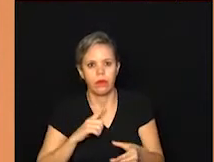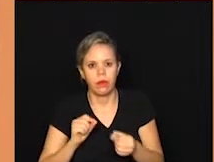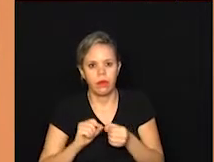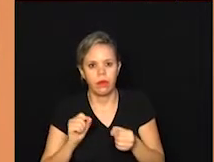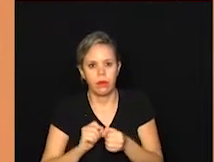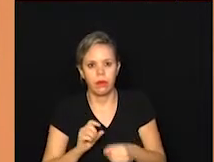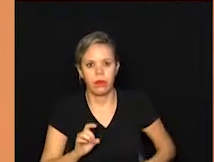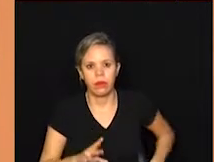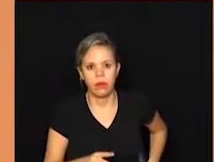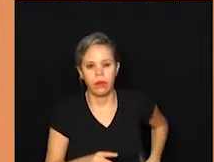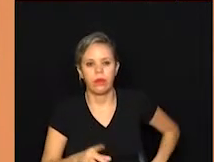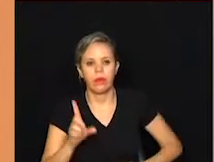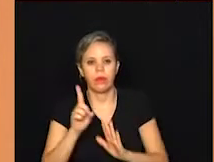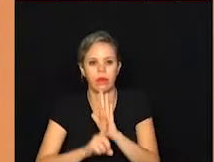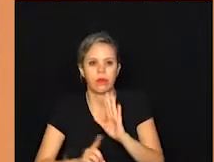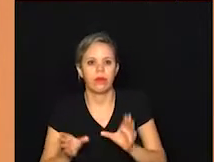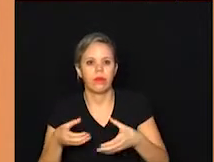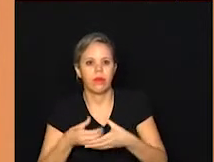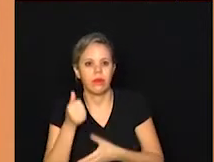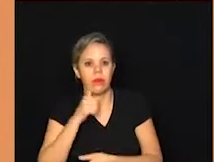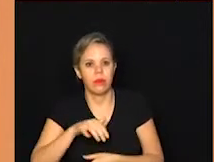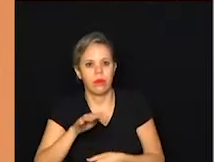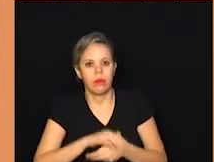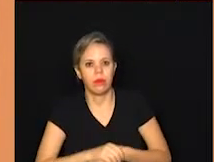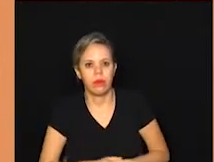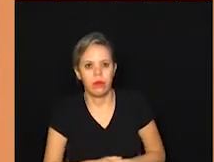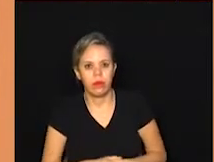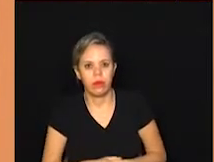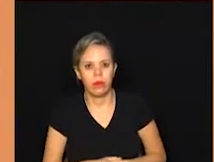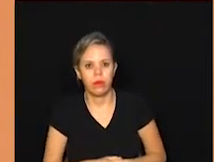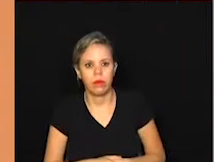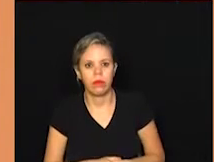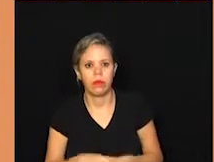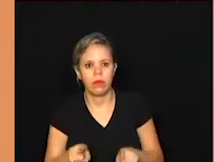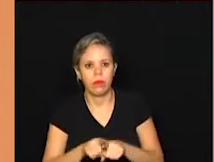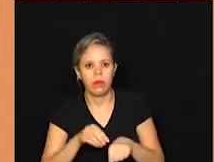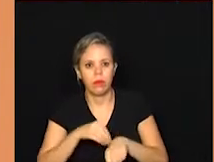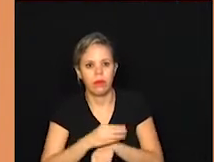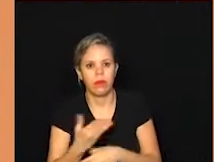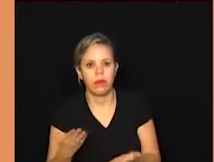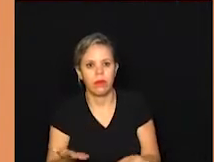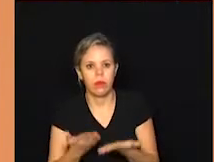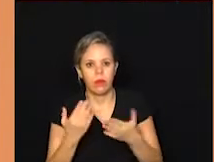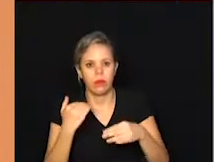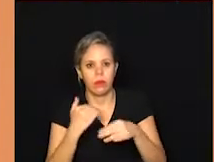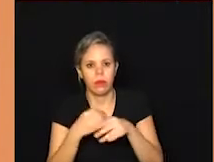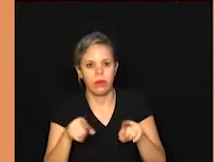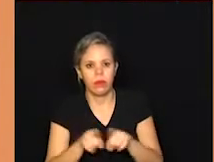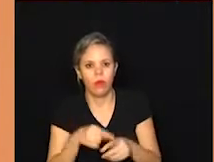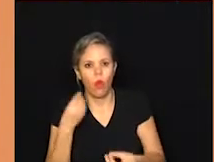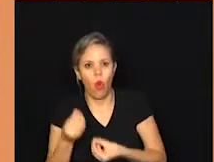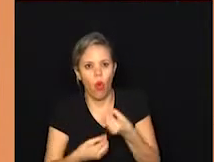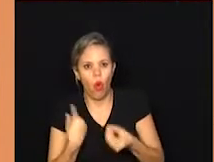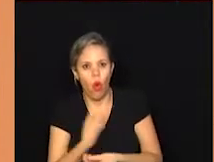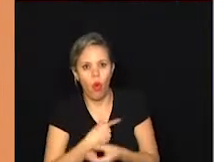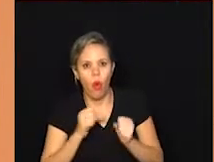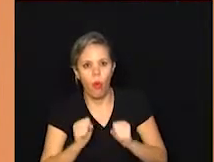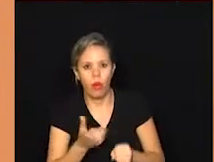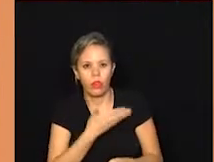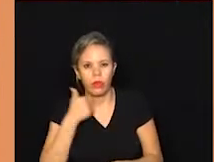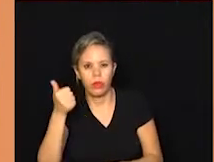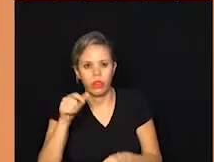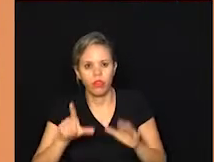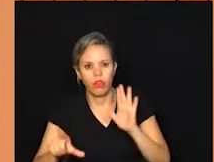só nos Direitos Humanos, mas também na Comissão da Mulher, para ela também trazer as suas contribuições de como que a gente pode melhorar a